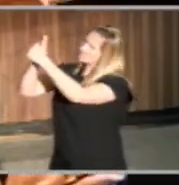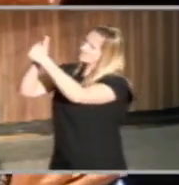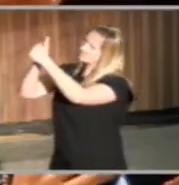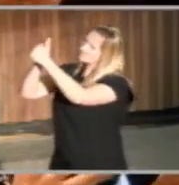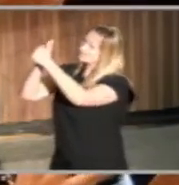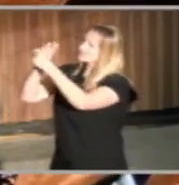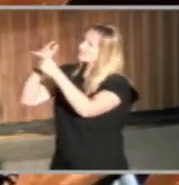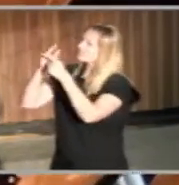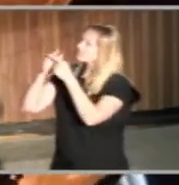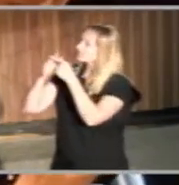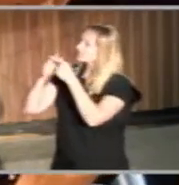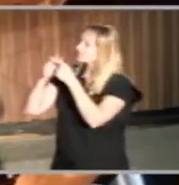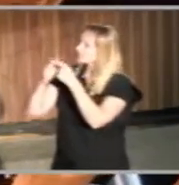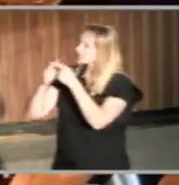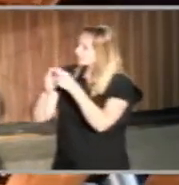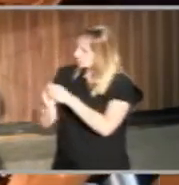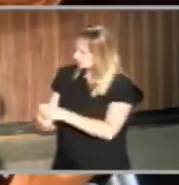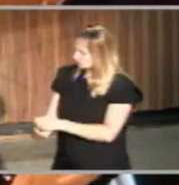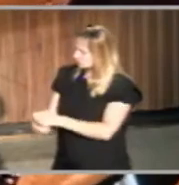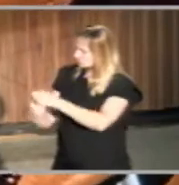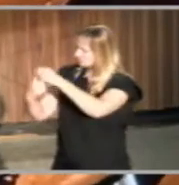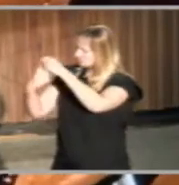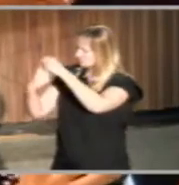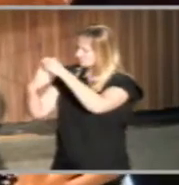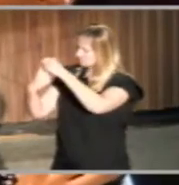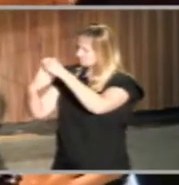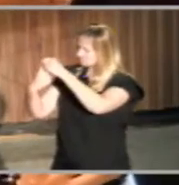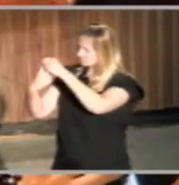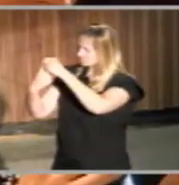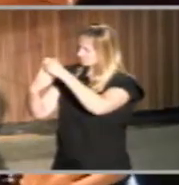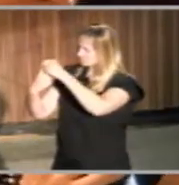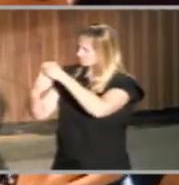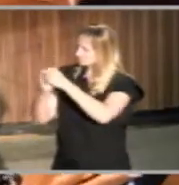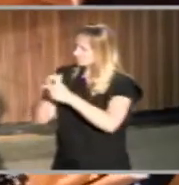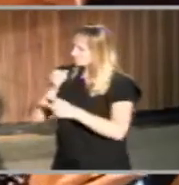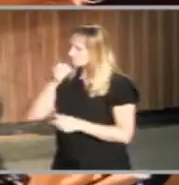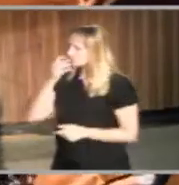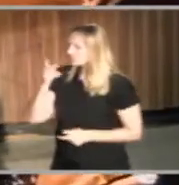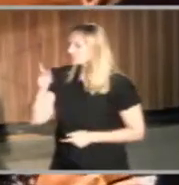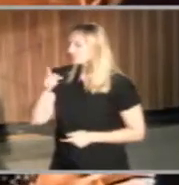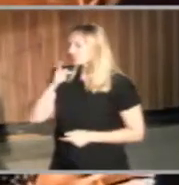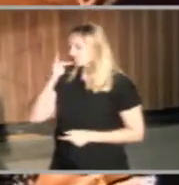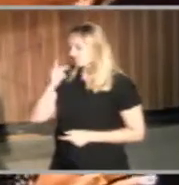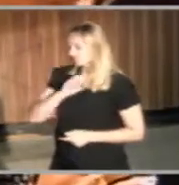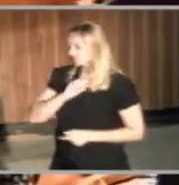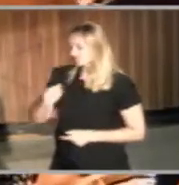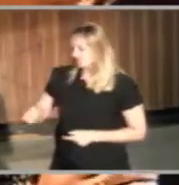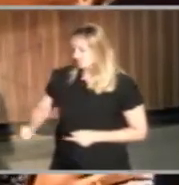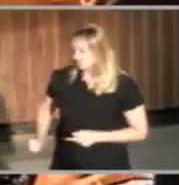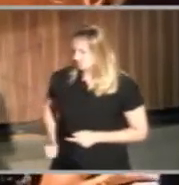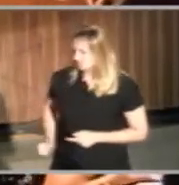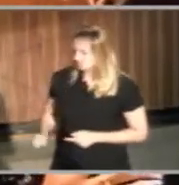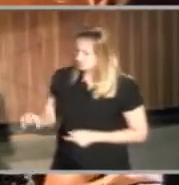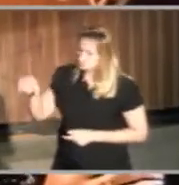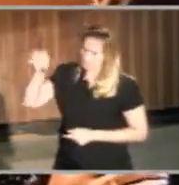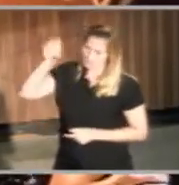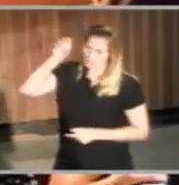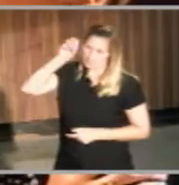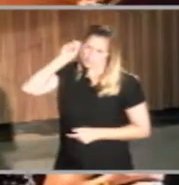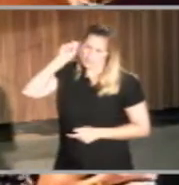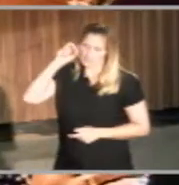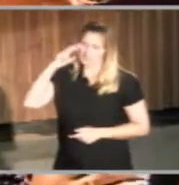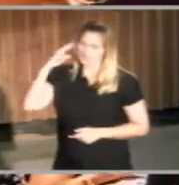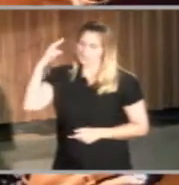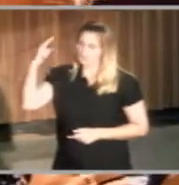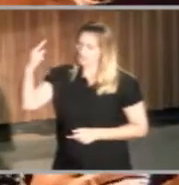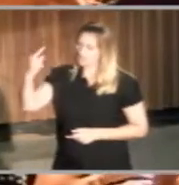porque o Senhor é onisciente, onipresente, onipotente. Bendito seja o Senhor, que ouve as nossas orações